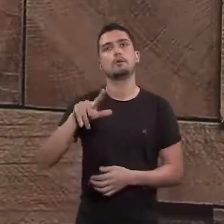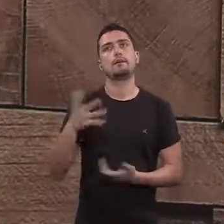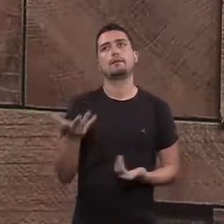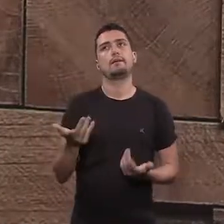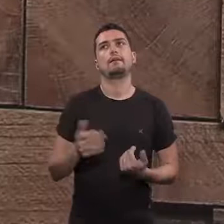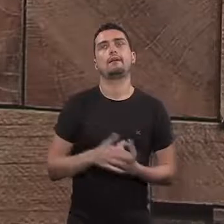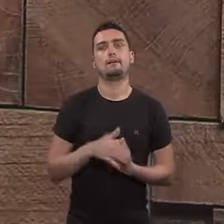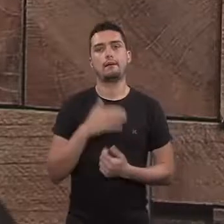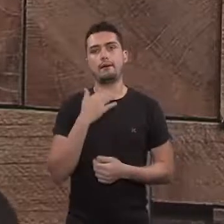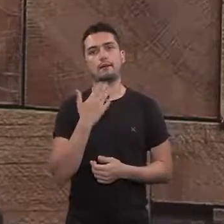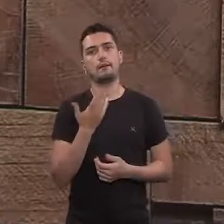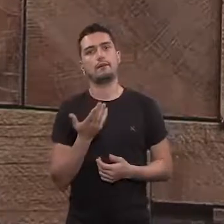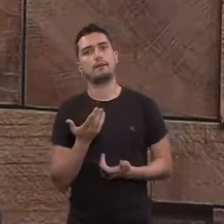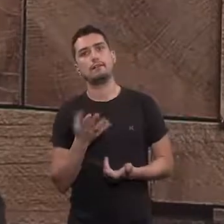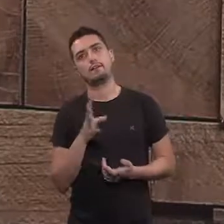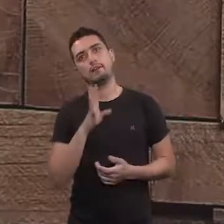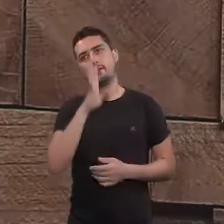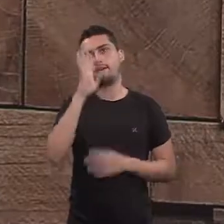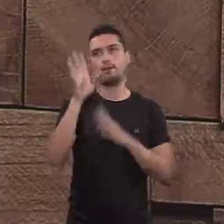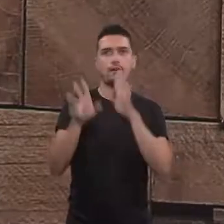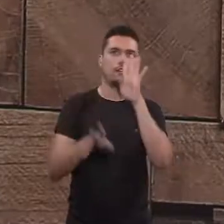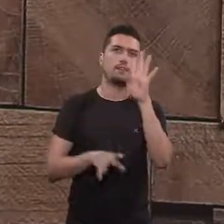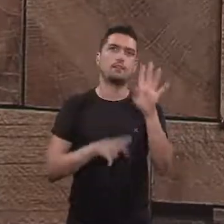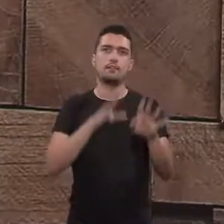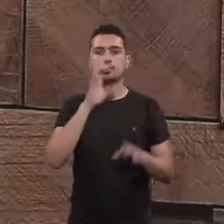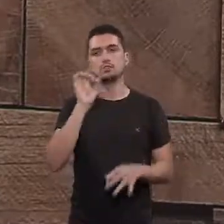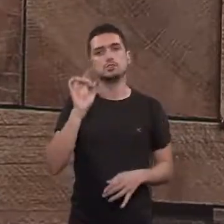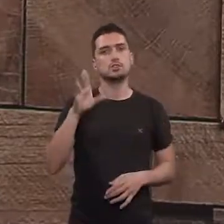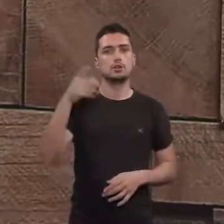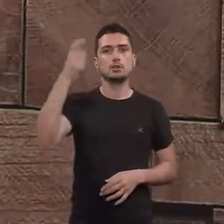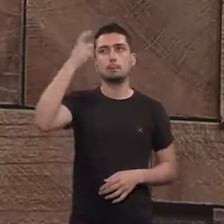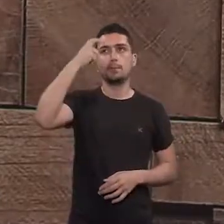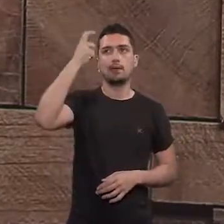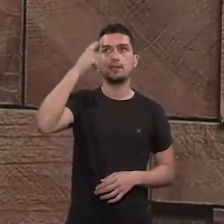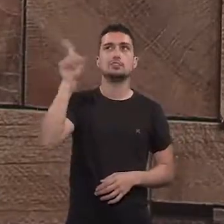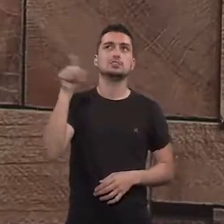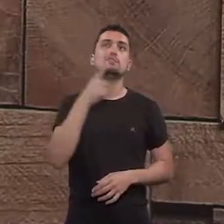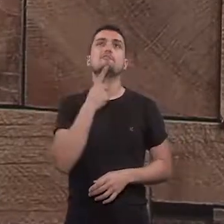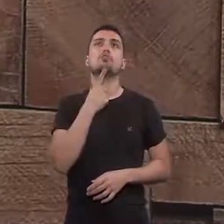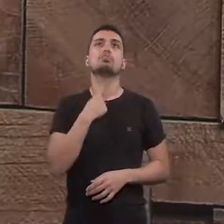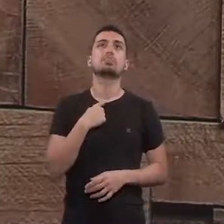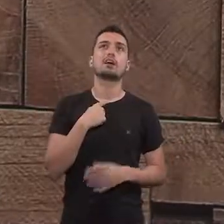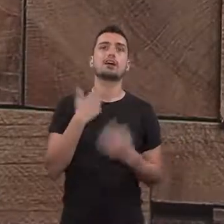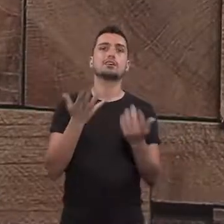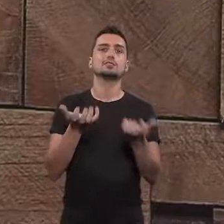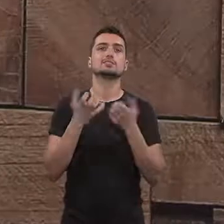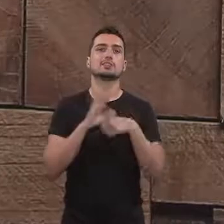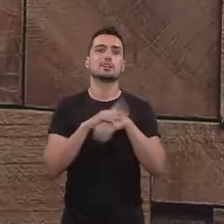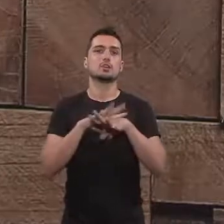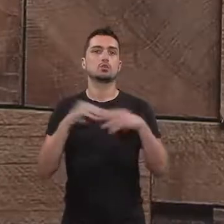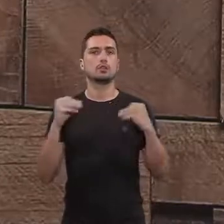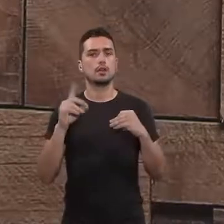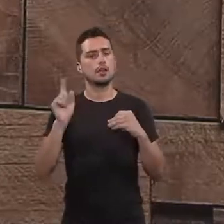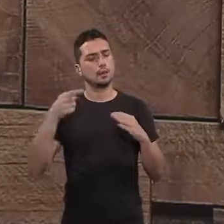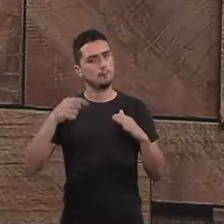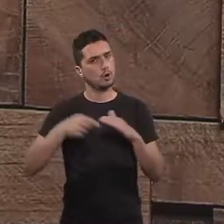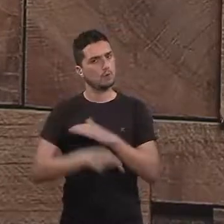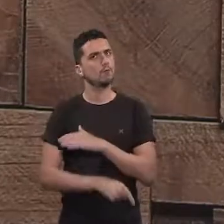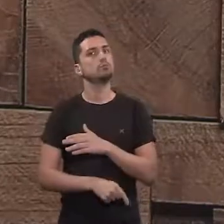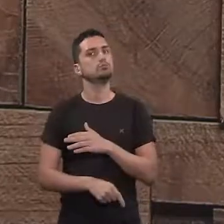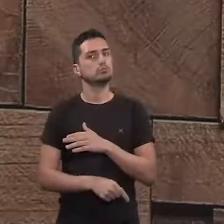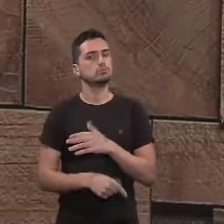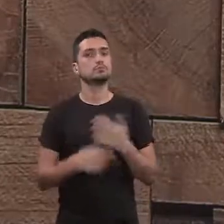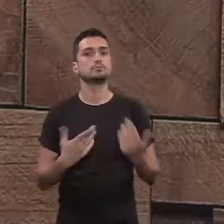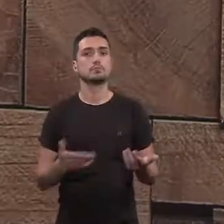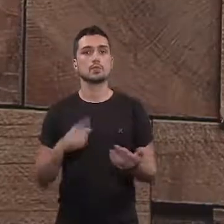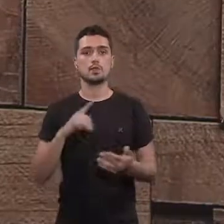efeito placebo, não é o efeito da mente, o desejo do paciente se curar que vai acontecer. Não, é algo muito mais profundo.